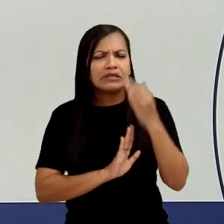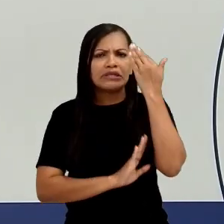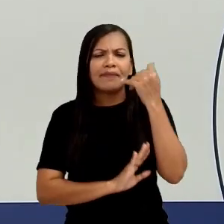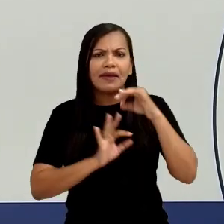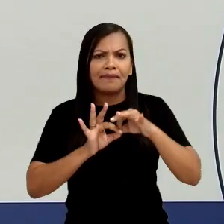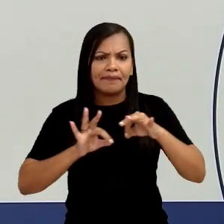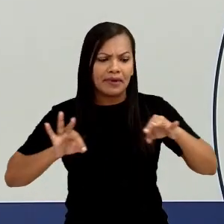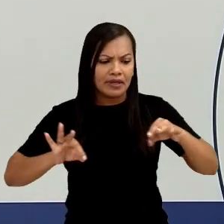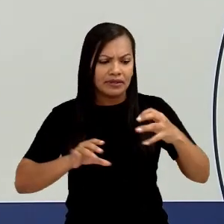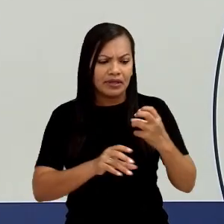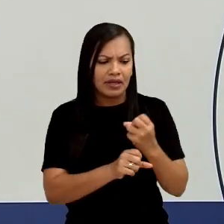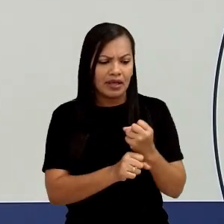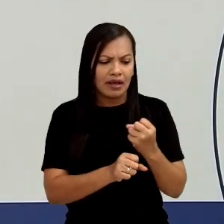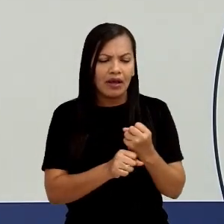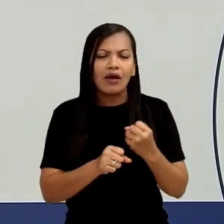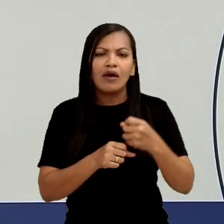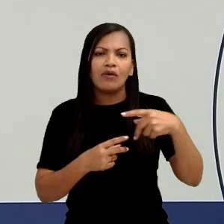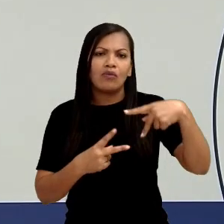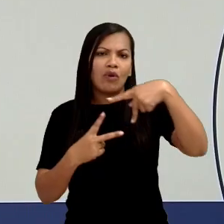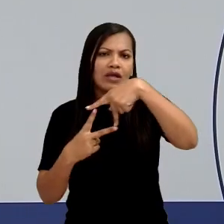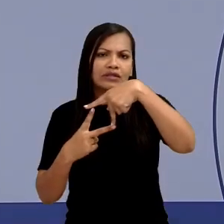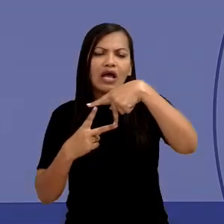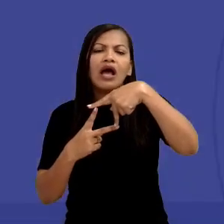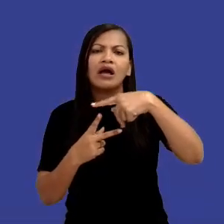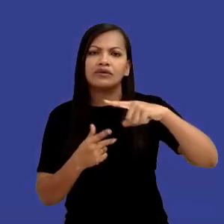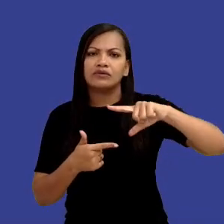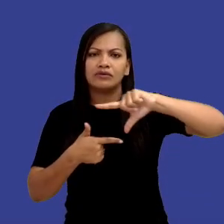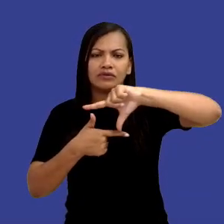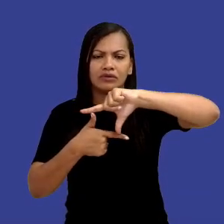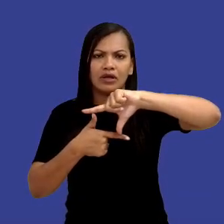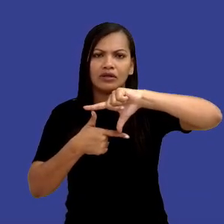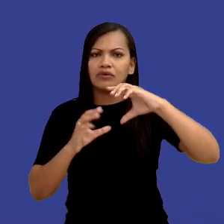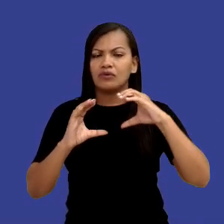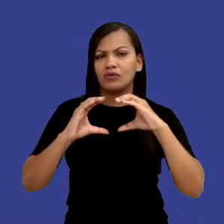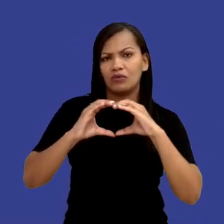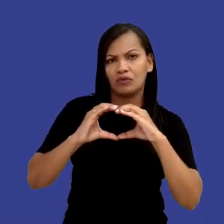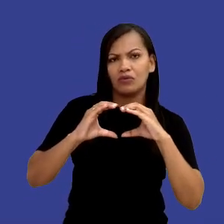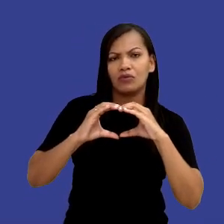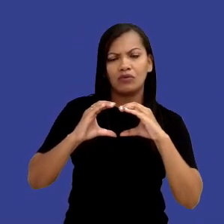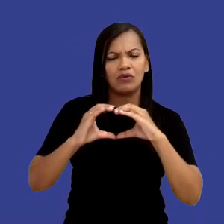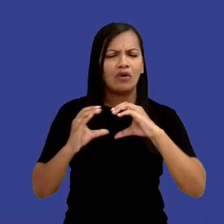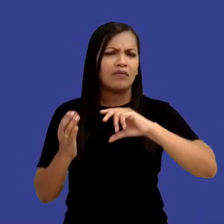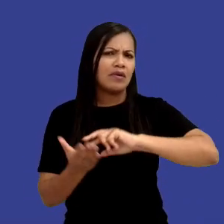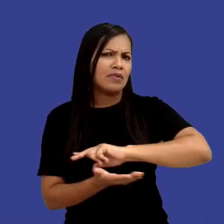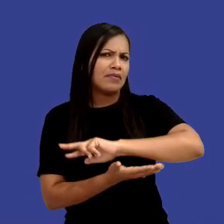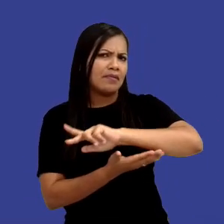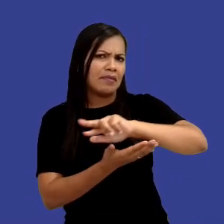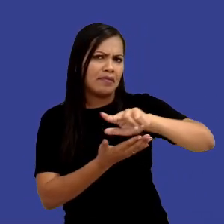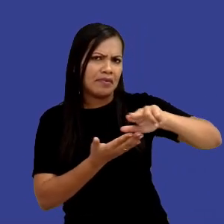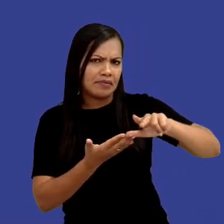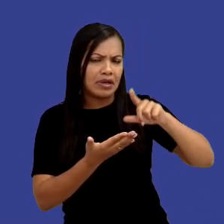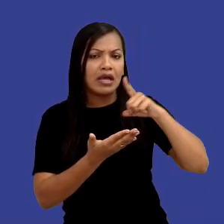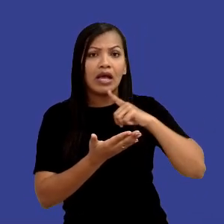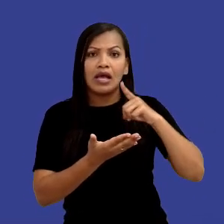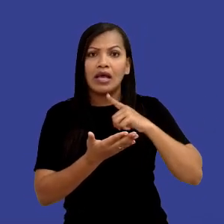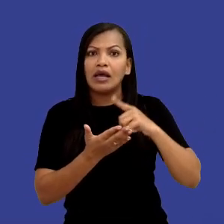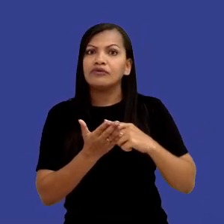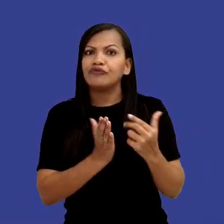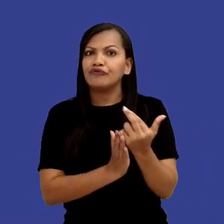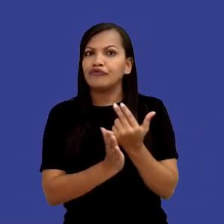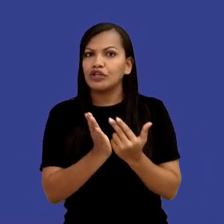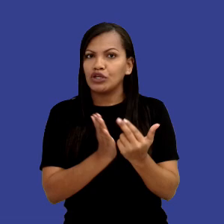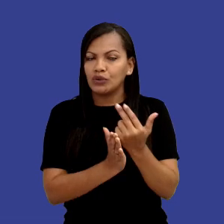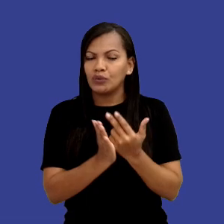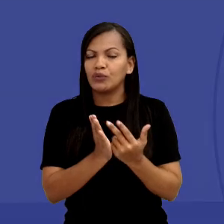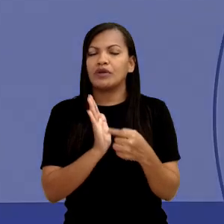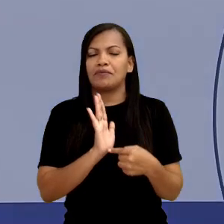regiões conhecidas, como o quadrado, o retângulo, o círculo, o trapézio, o losango, que são elementos que vão nos ajudar